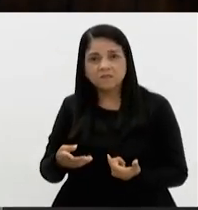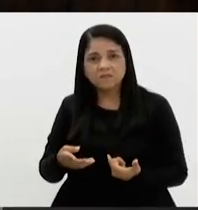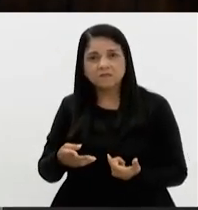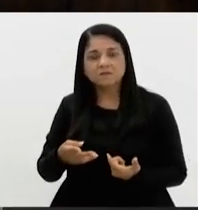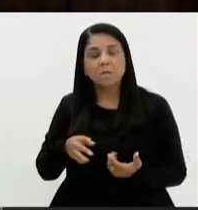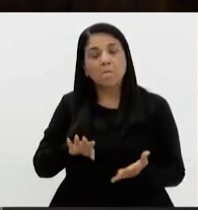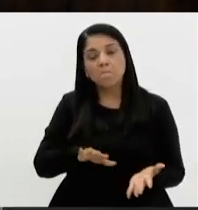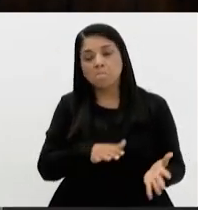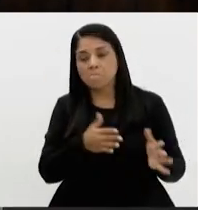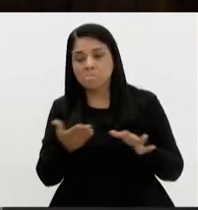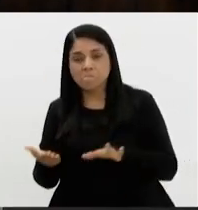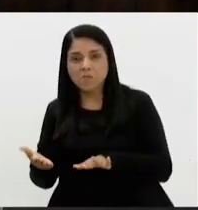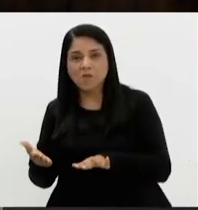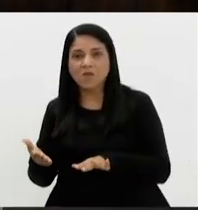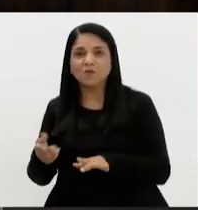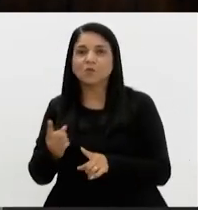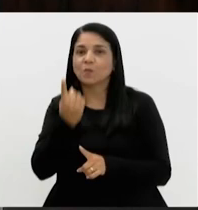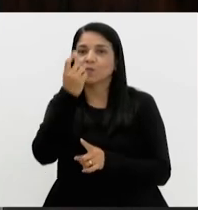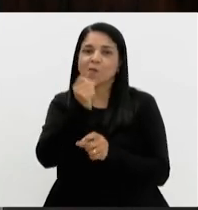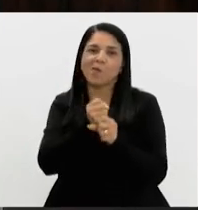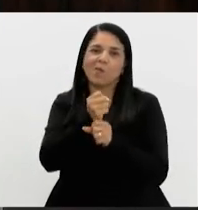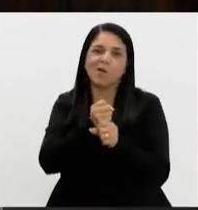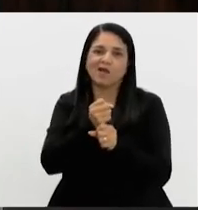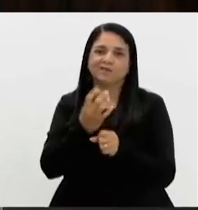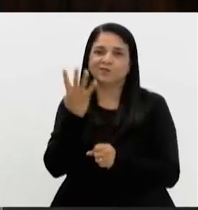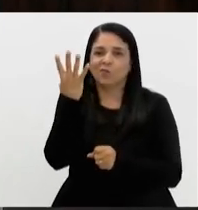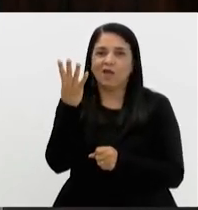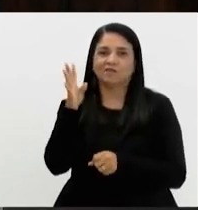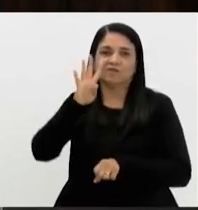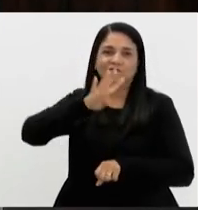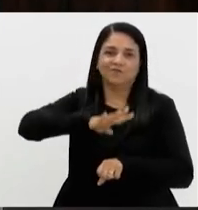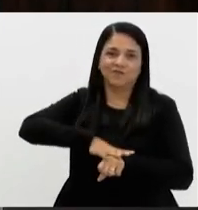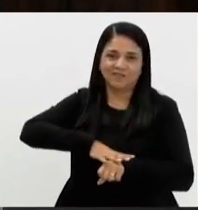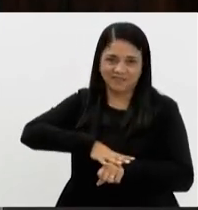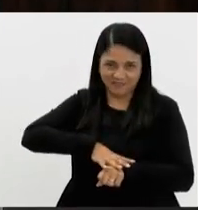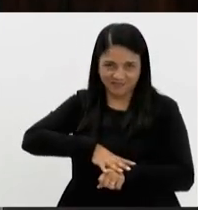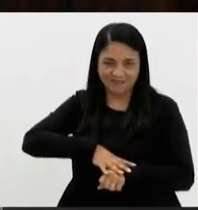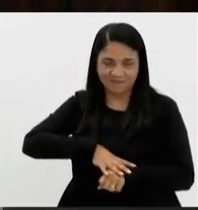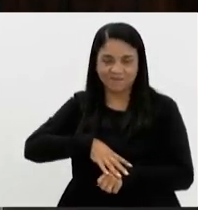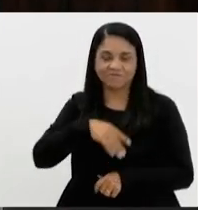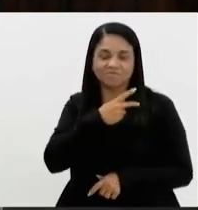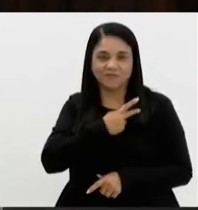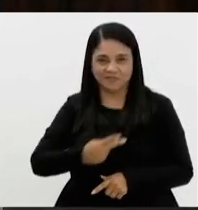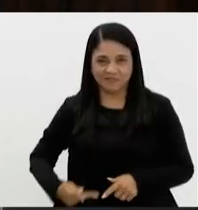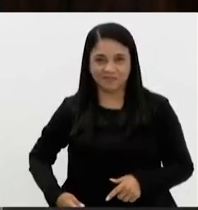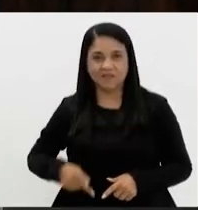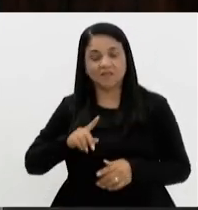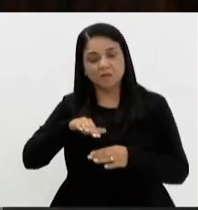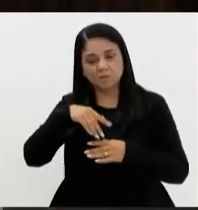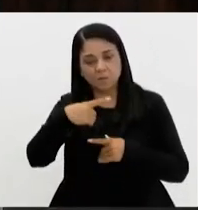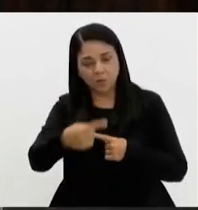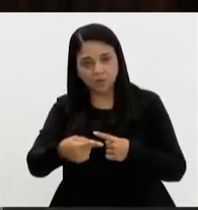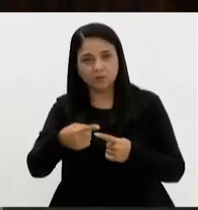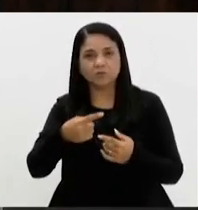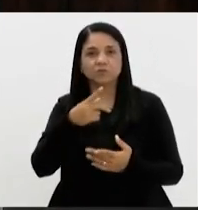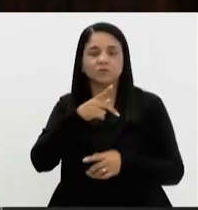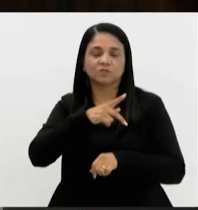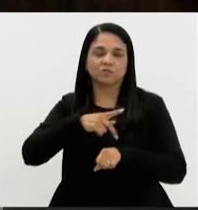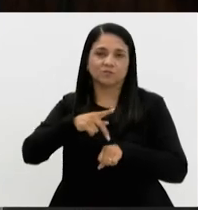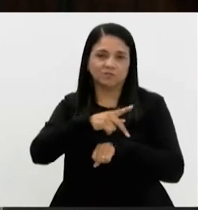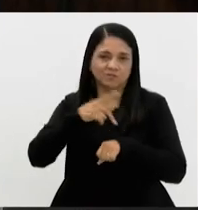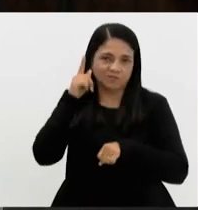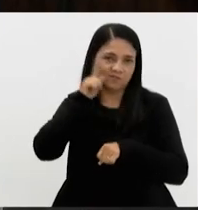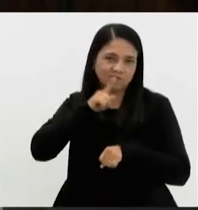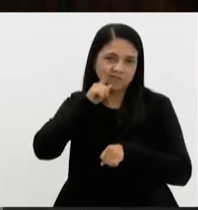quarto mandato a partir daí alguns anos depois os americanos aprovaram uma Emenda proibindo